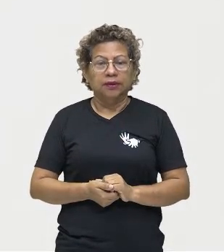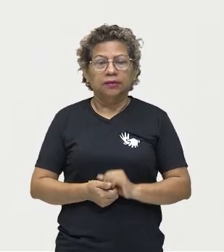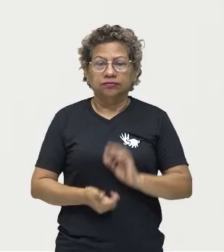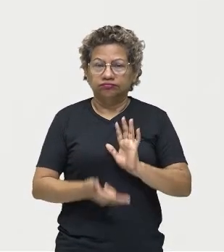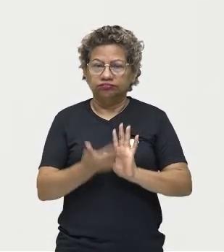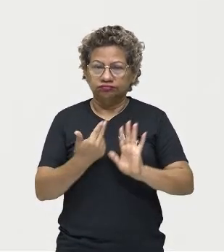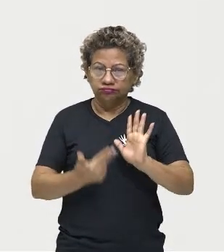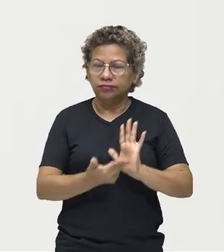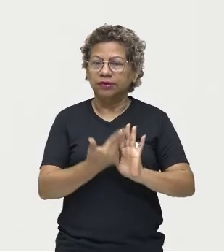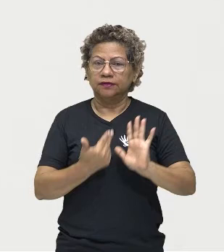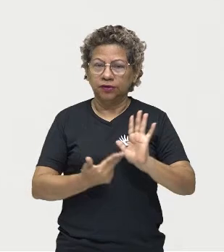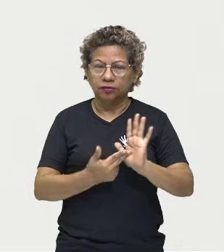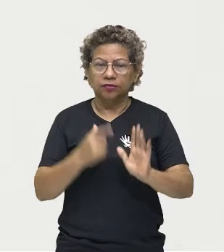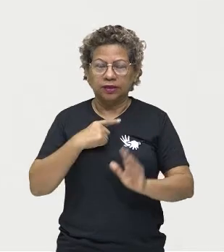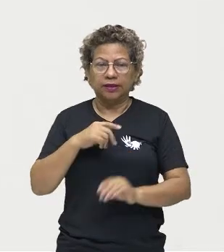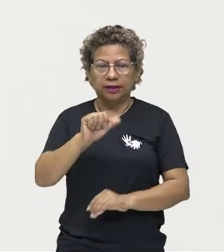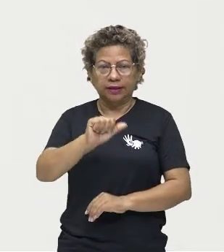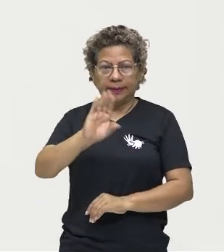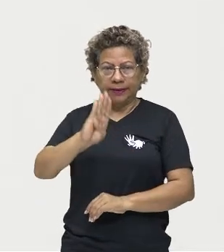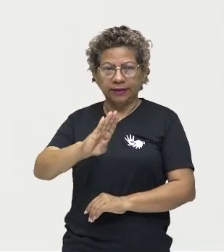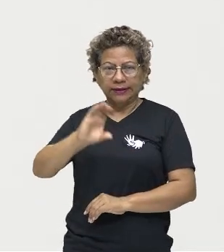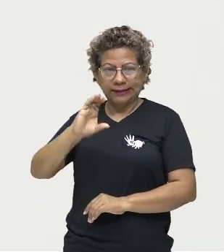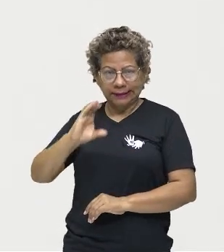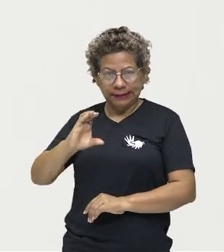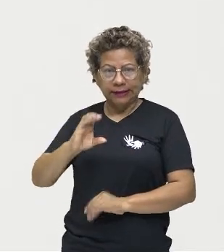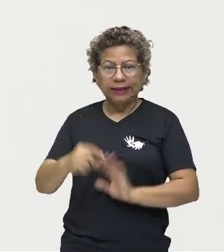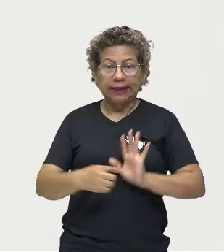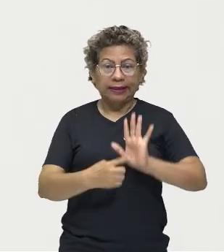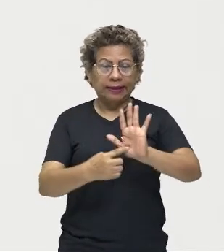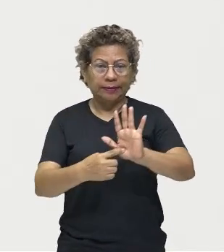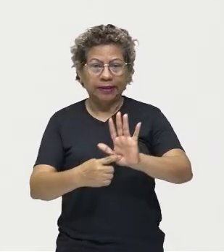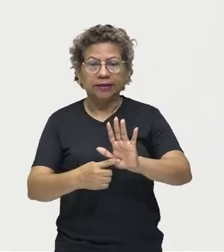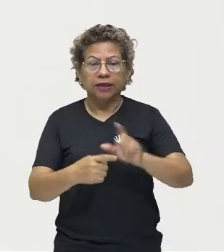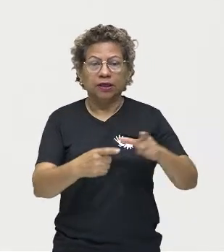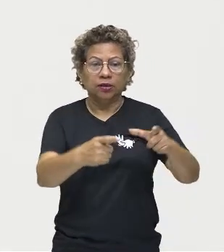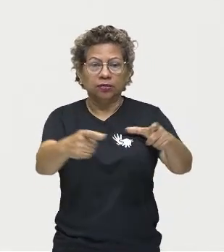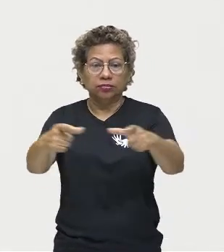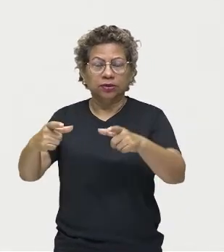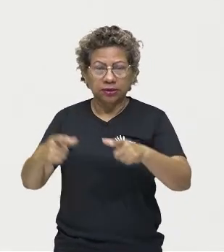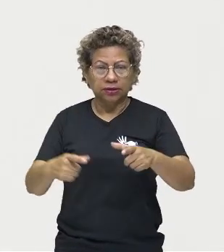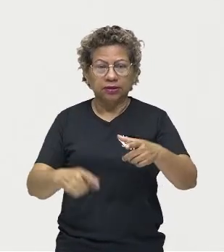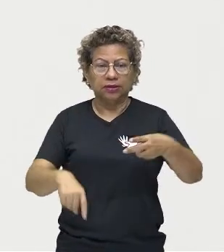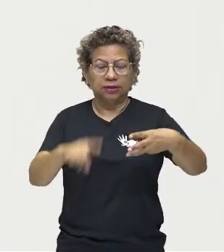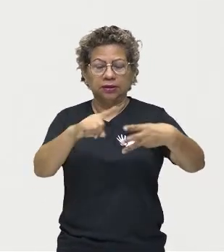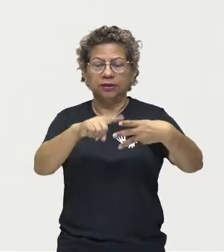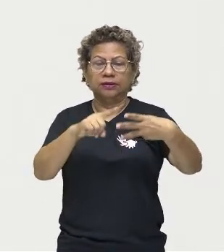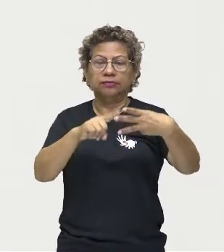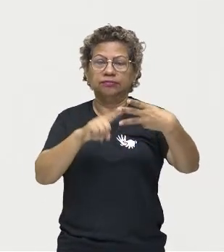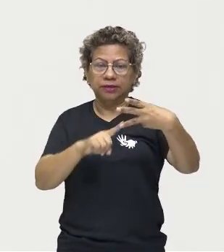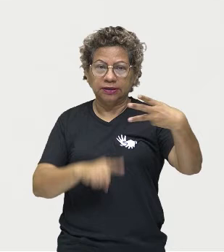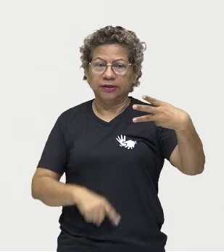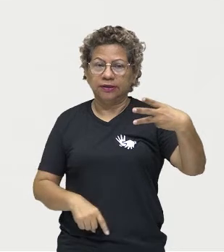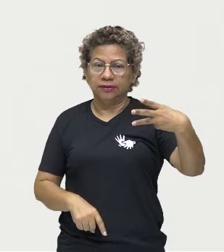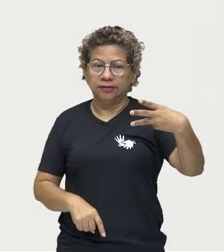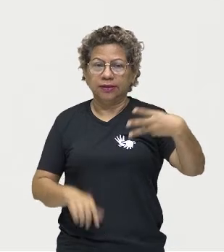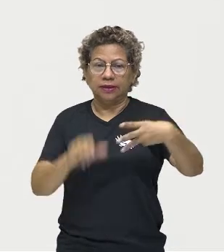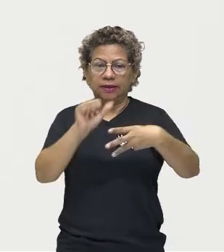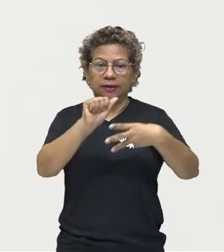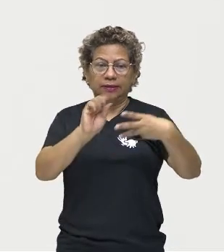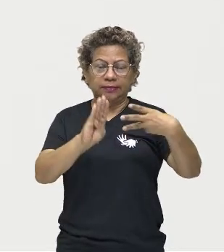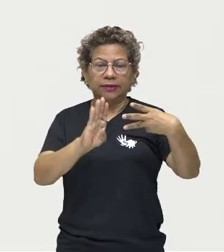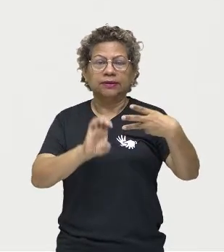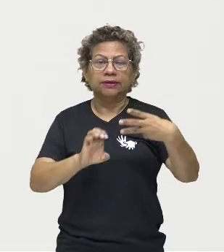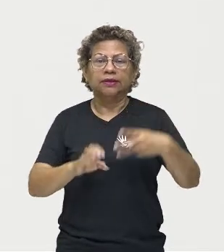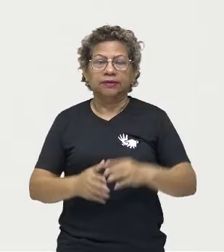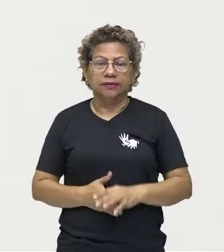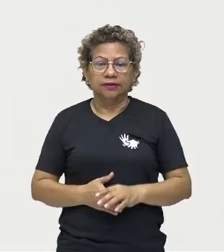a seguir, os pontos A, B e C representam as posições de 3 casas construídas numa